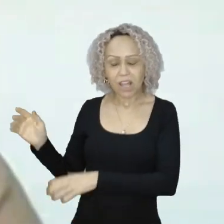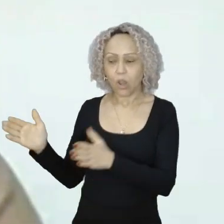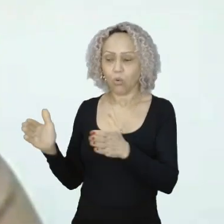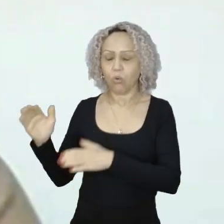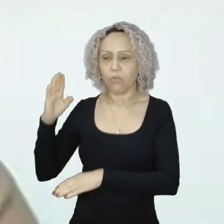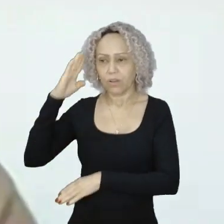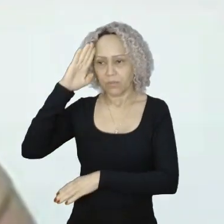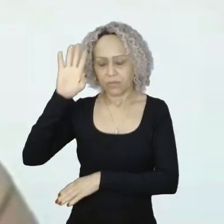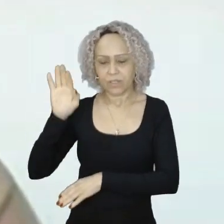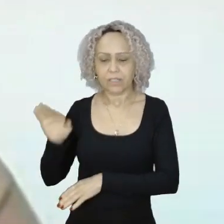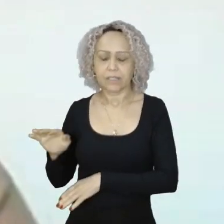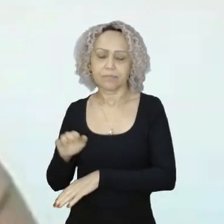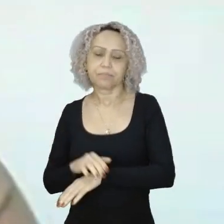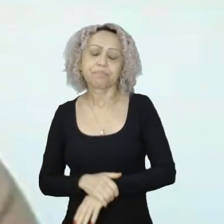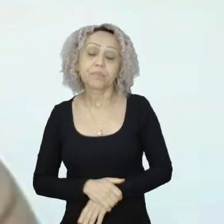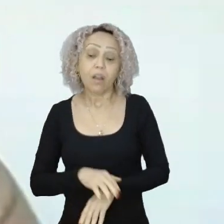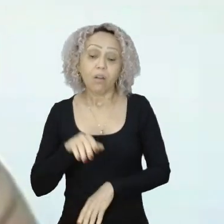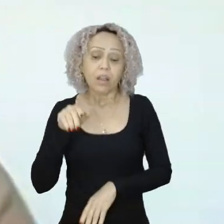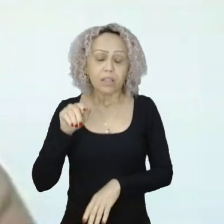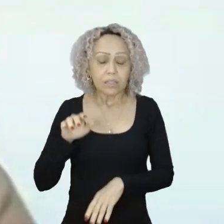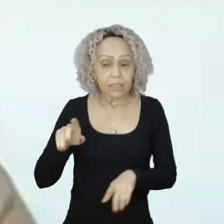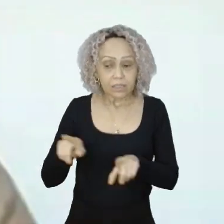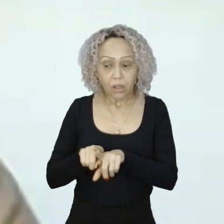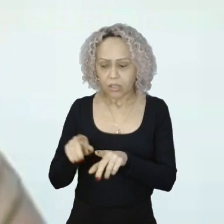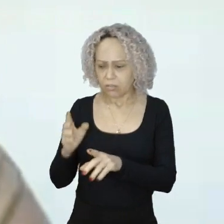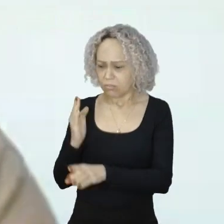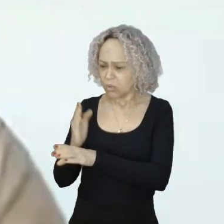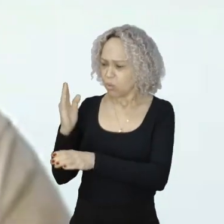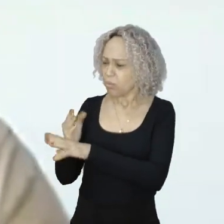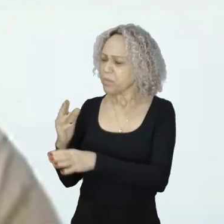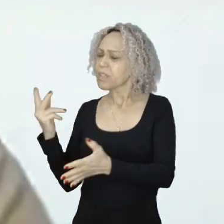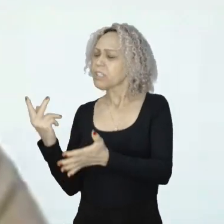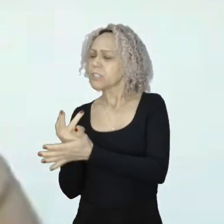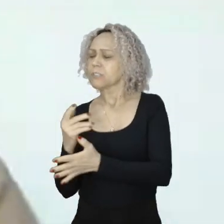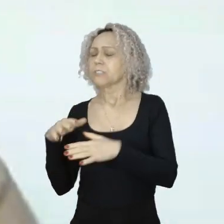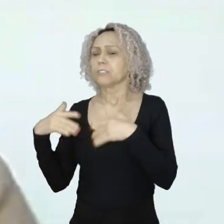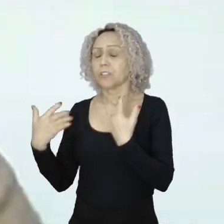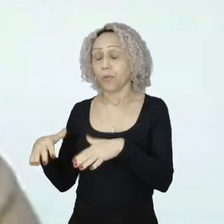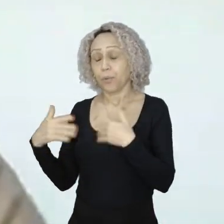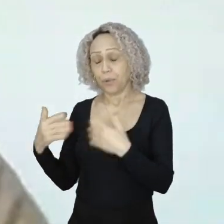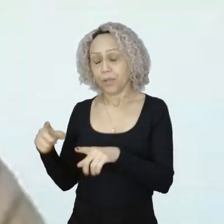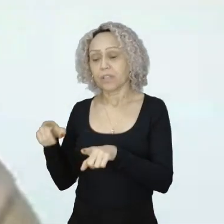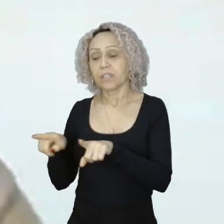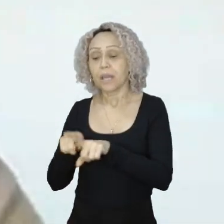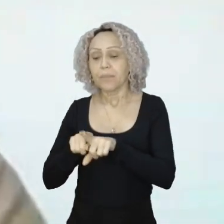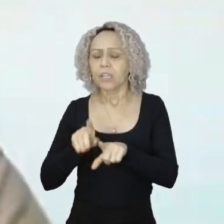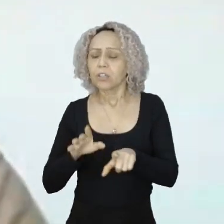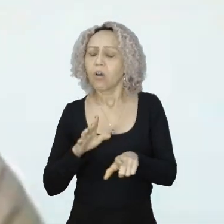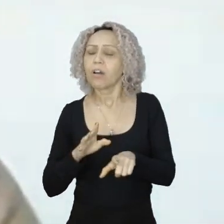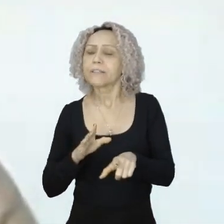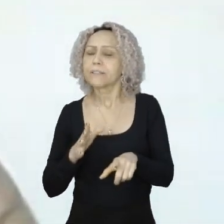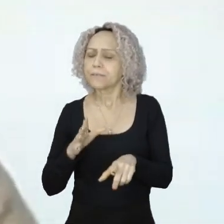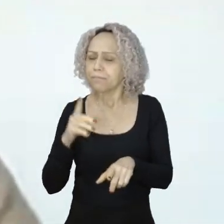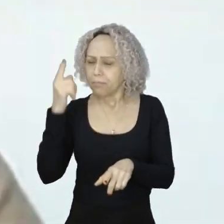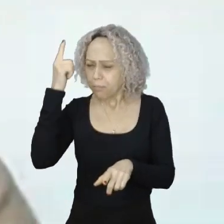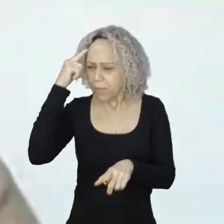diretrizes, tanto do ponto de vista de políticas, de iniciativa, mas também administrativa. Nesse sentido,